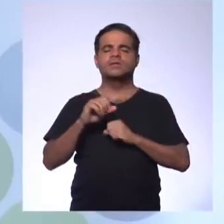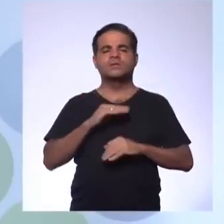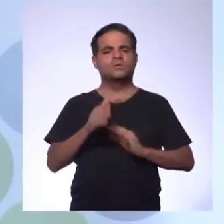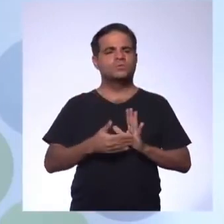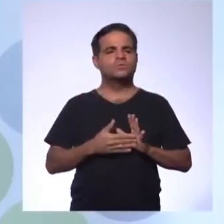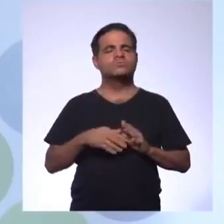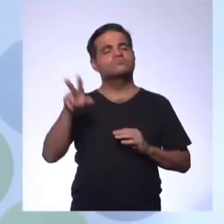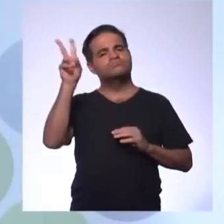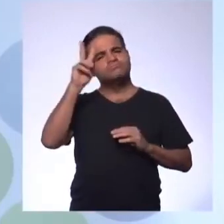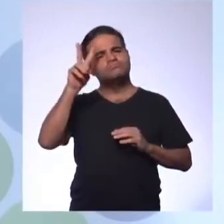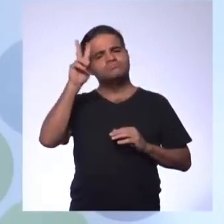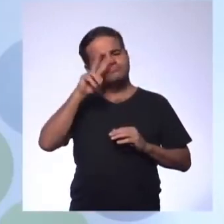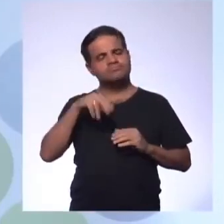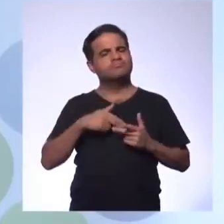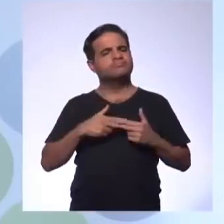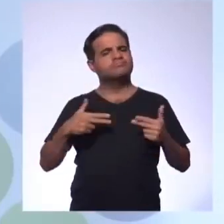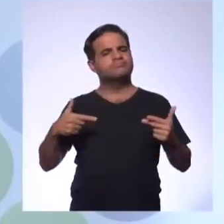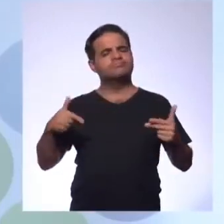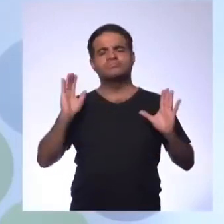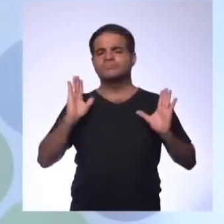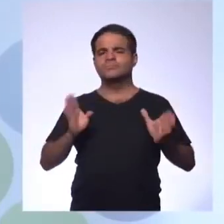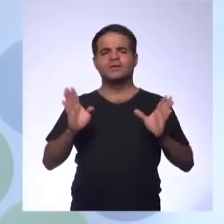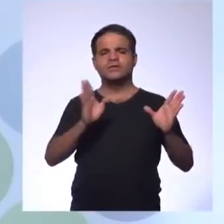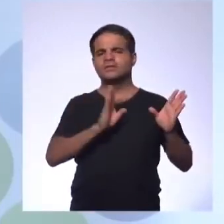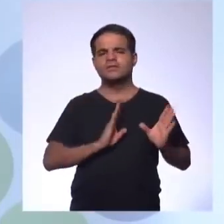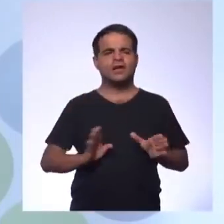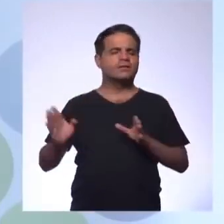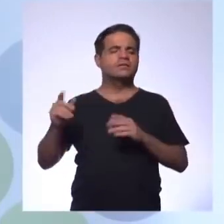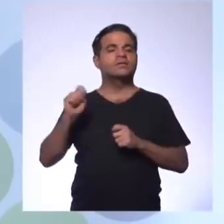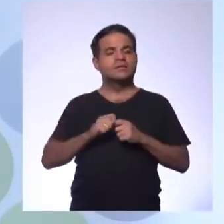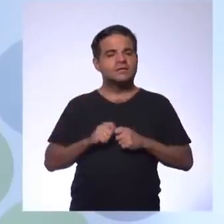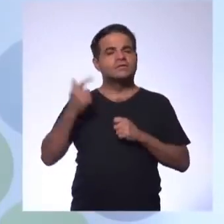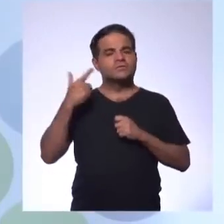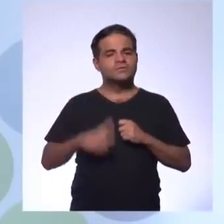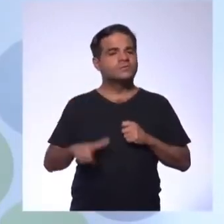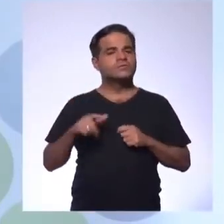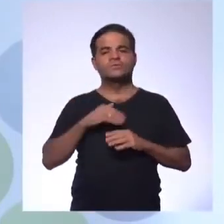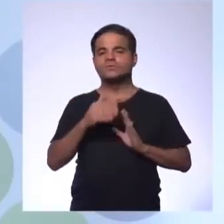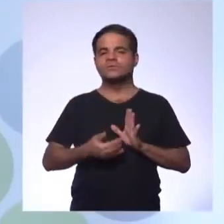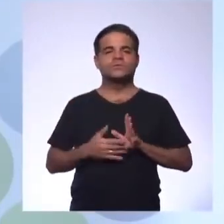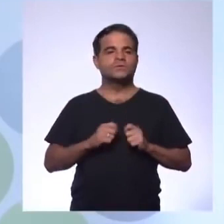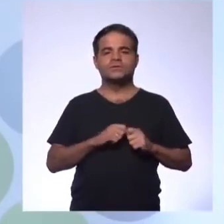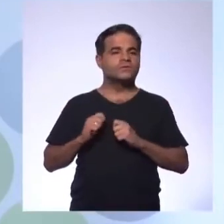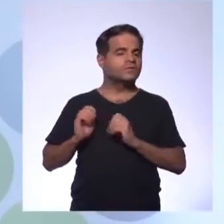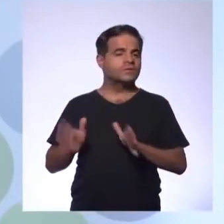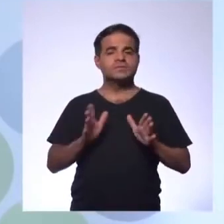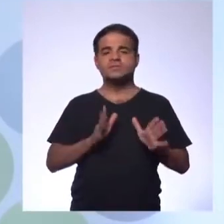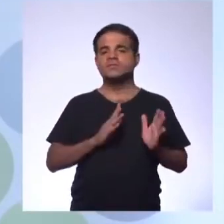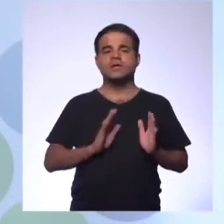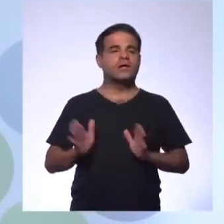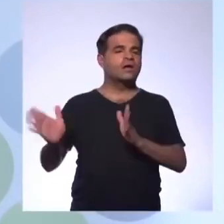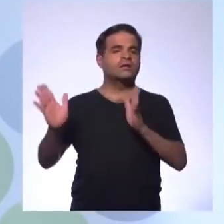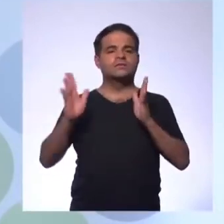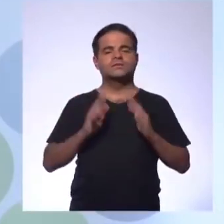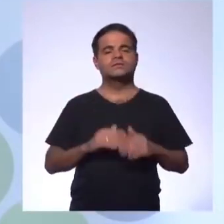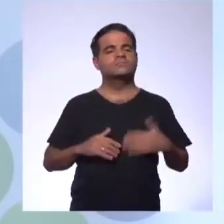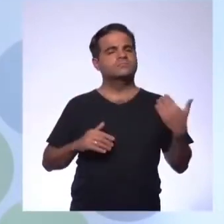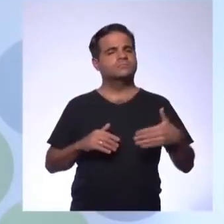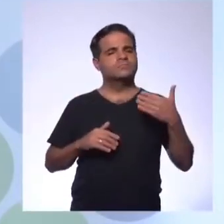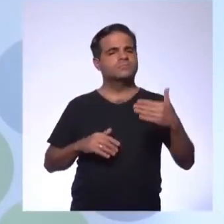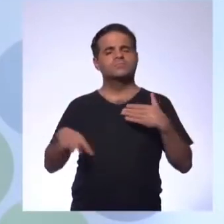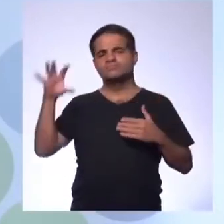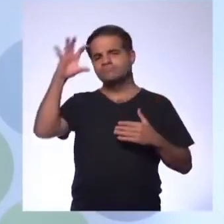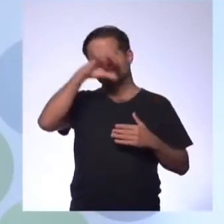aprendemos, relembrar o que lembramos e refazer o que já fizemos e